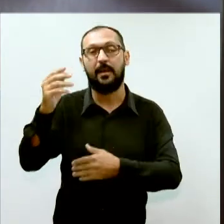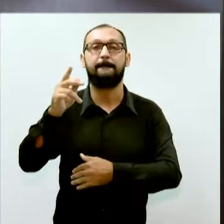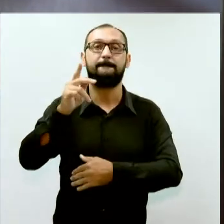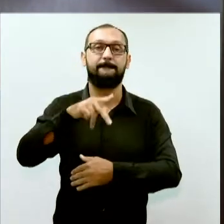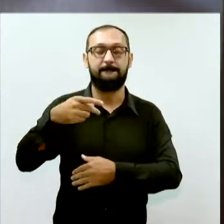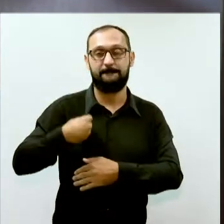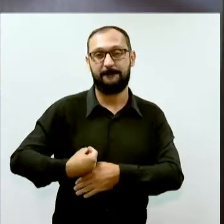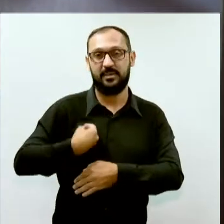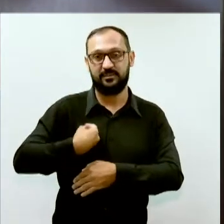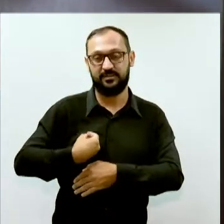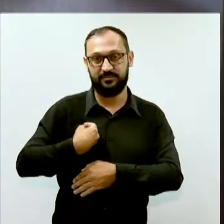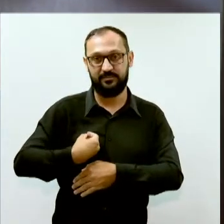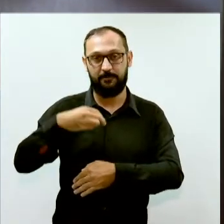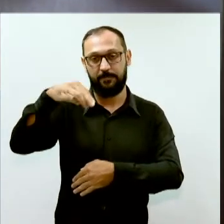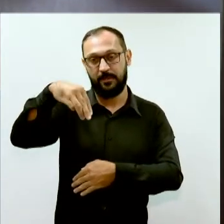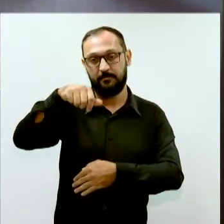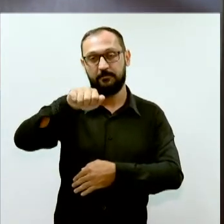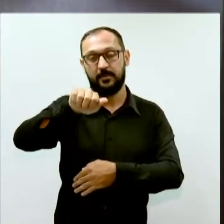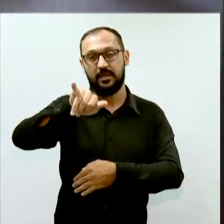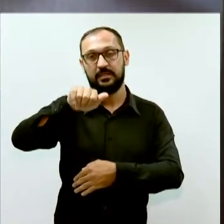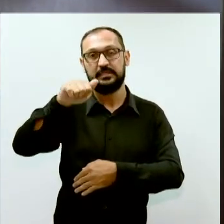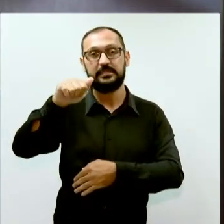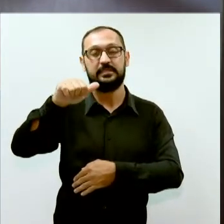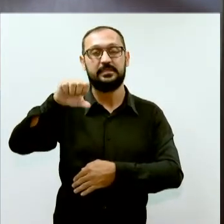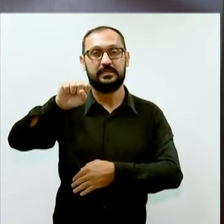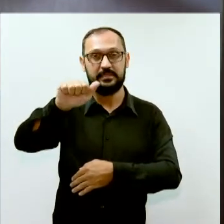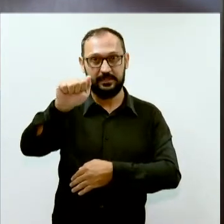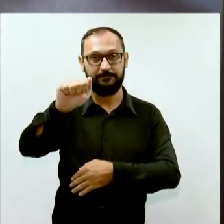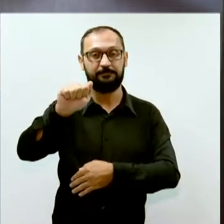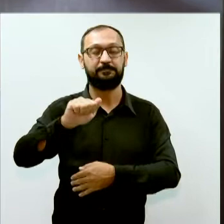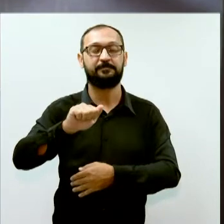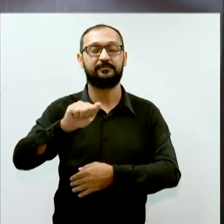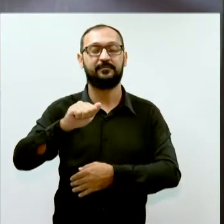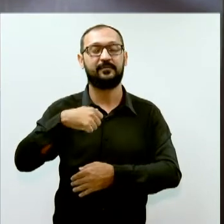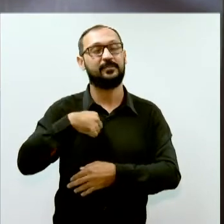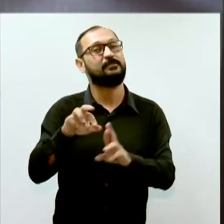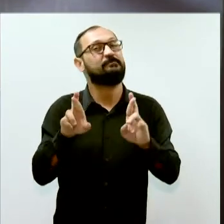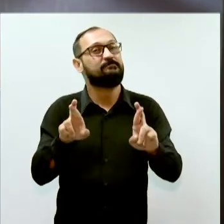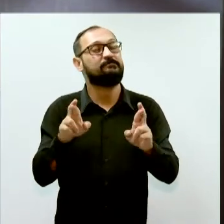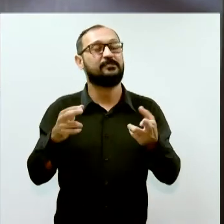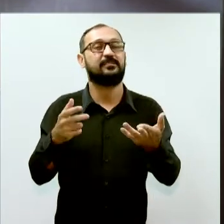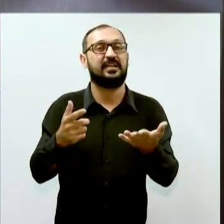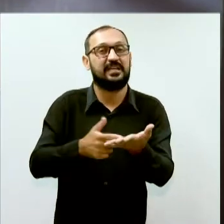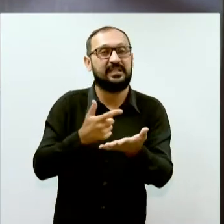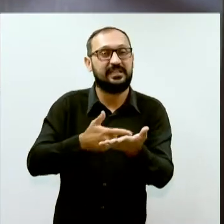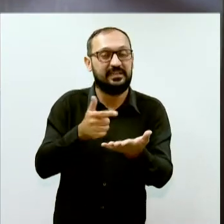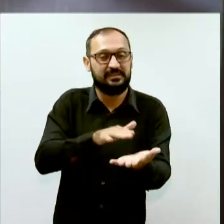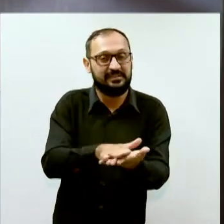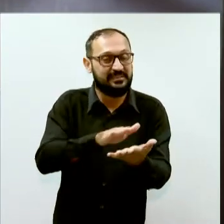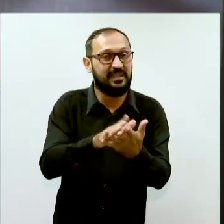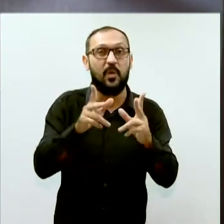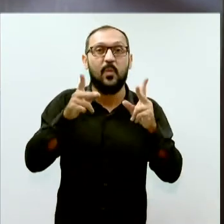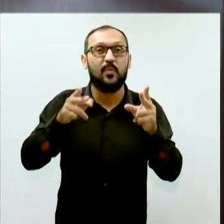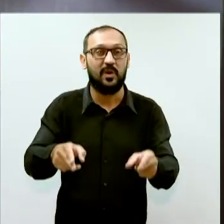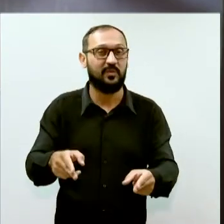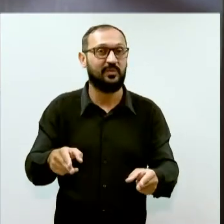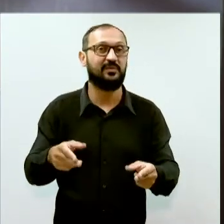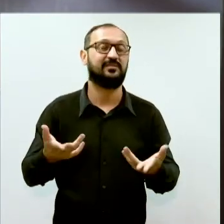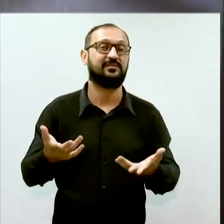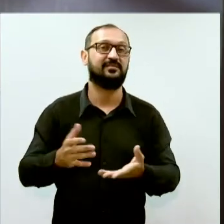agradeço muito a participação da professora Maísa e espero que mais publicações como essa